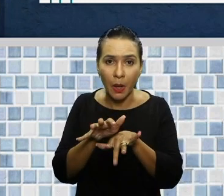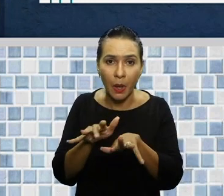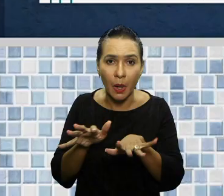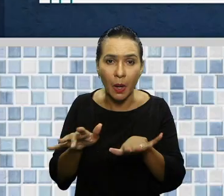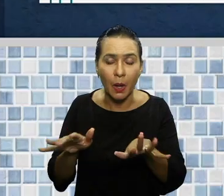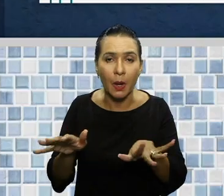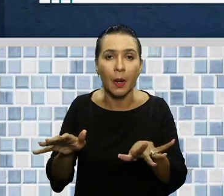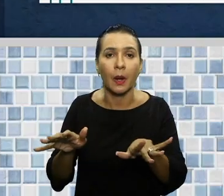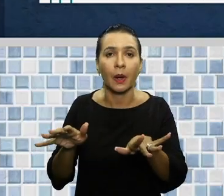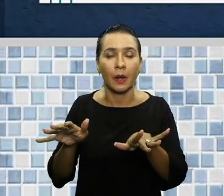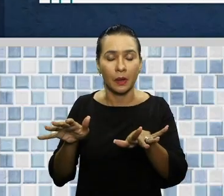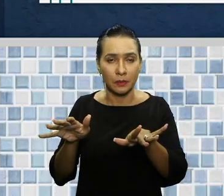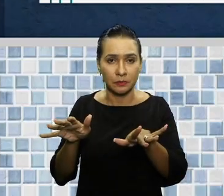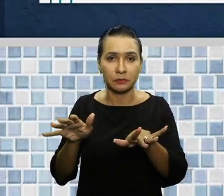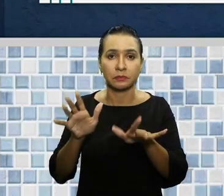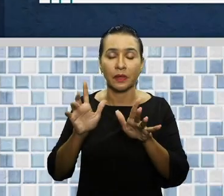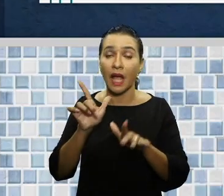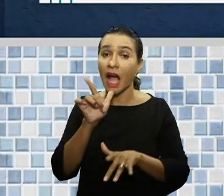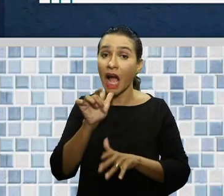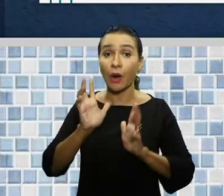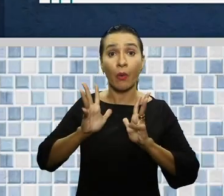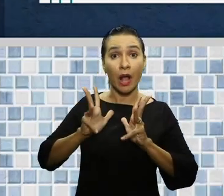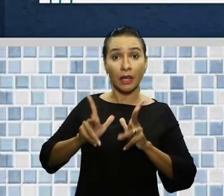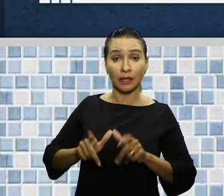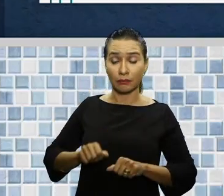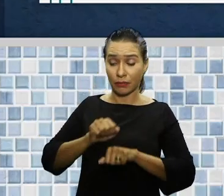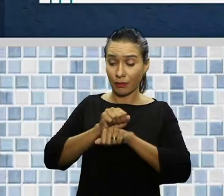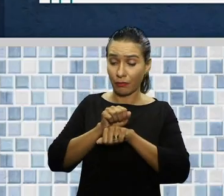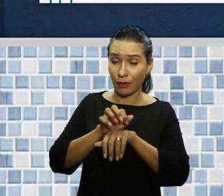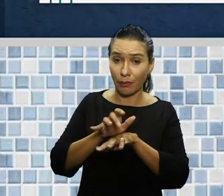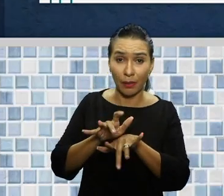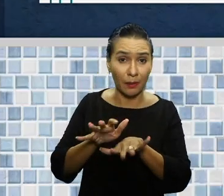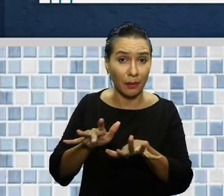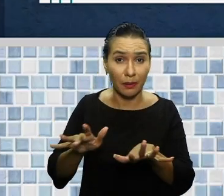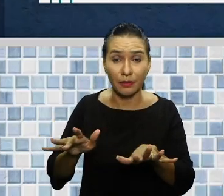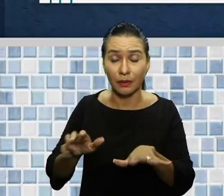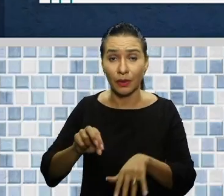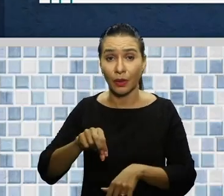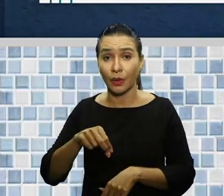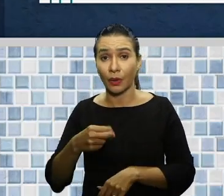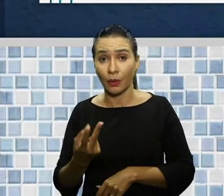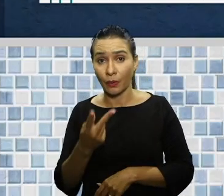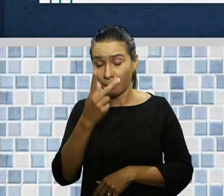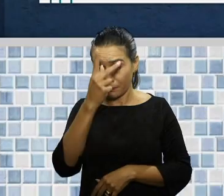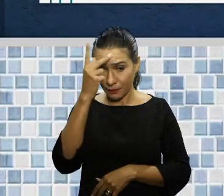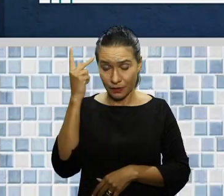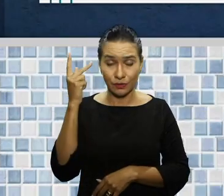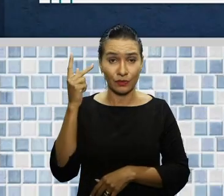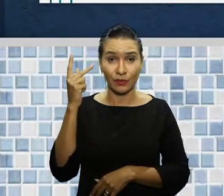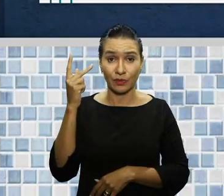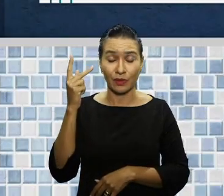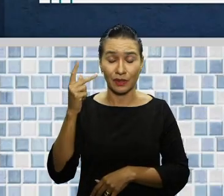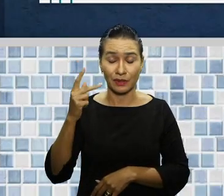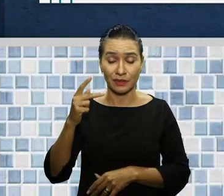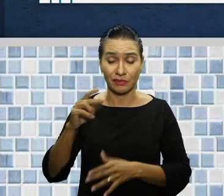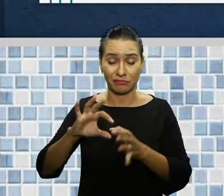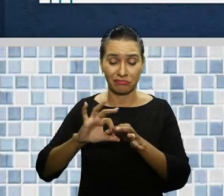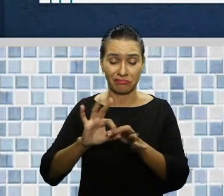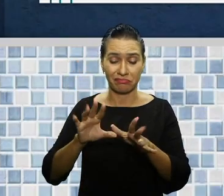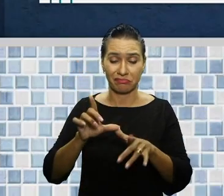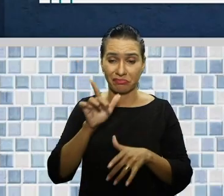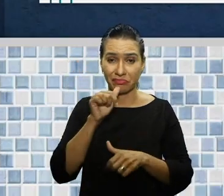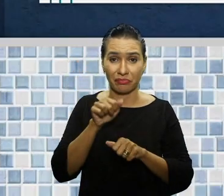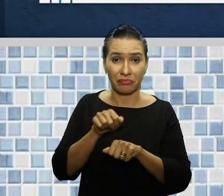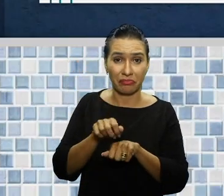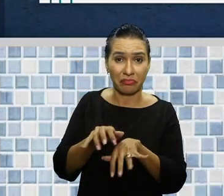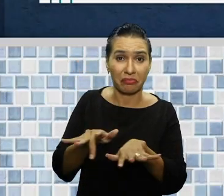ser servida para a população, ou descartando água que seria de esgoto no meio da rua também. Então a gente